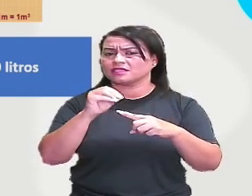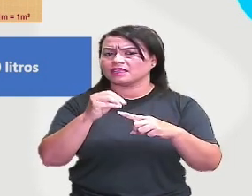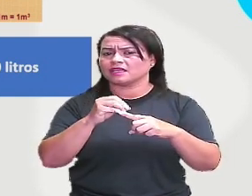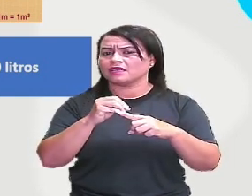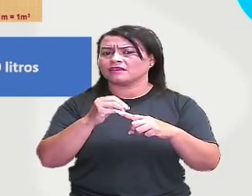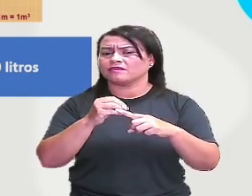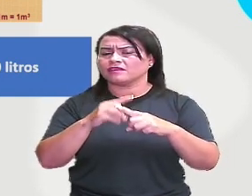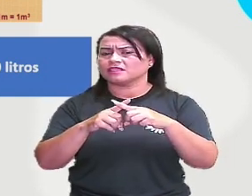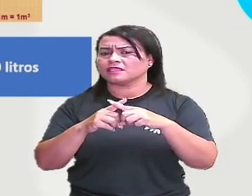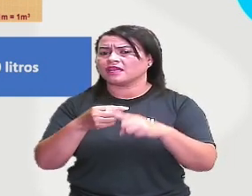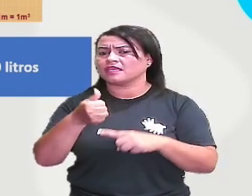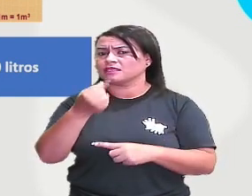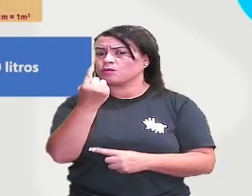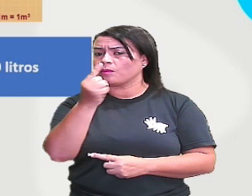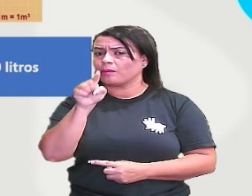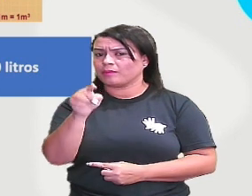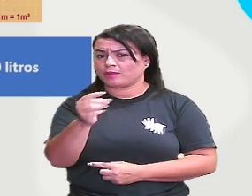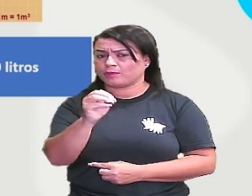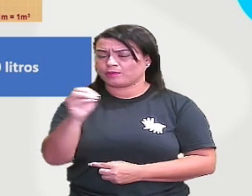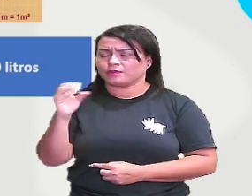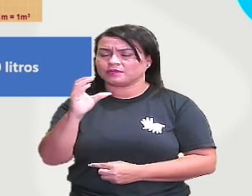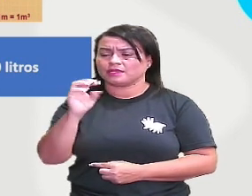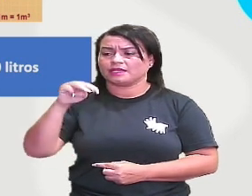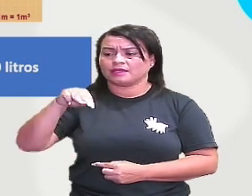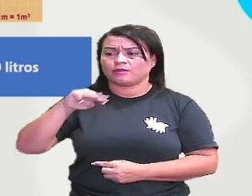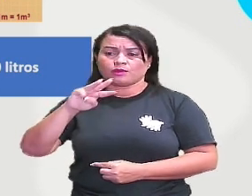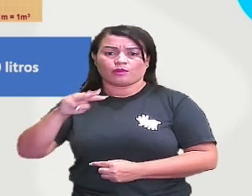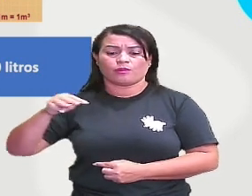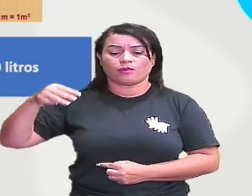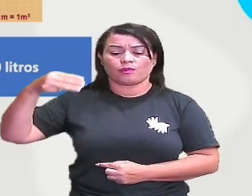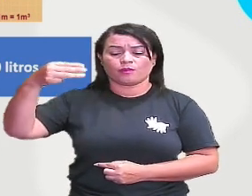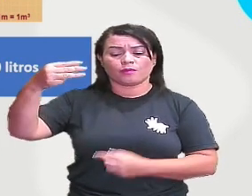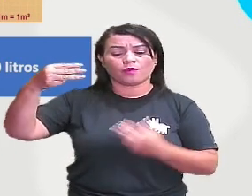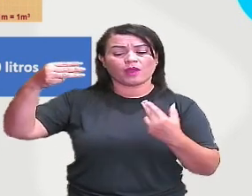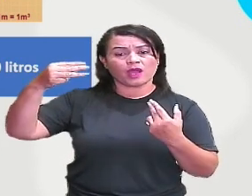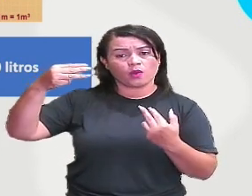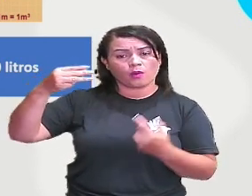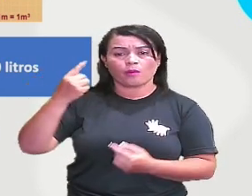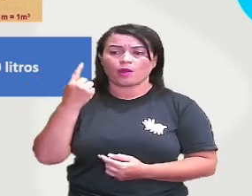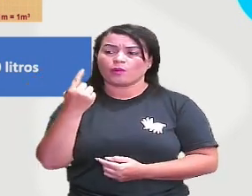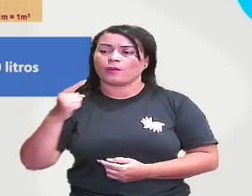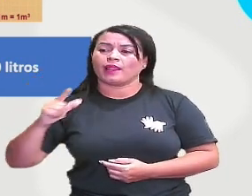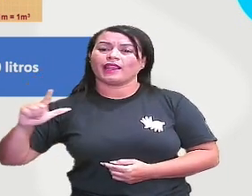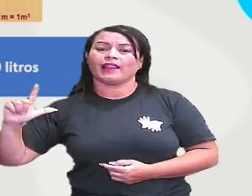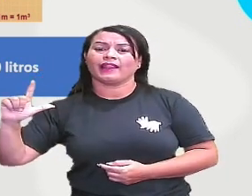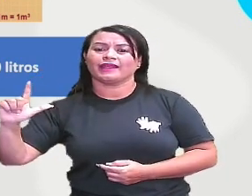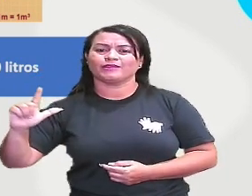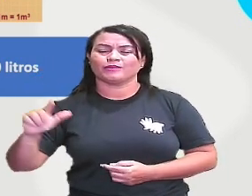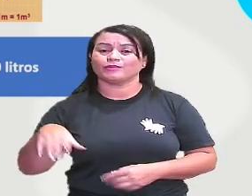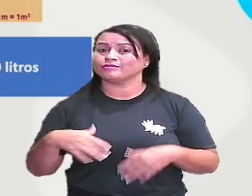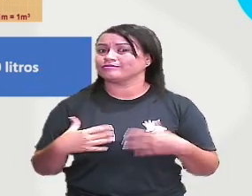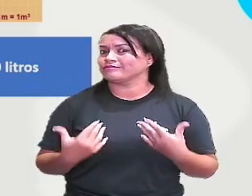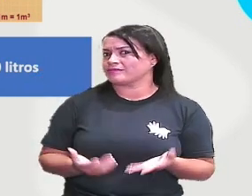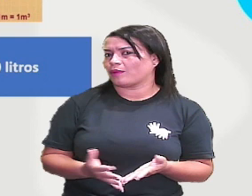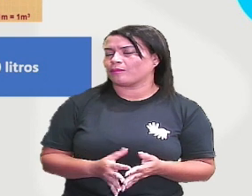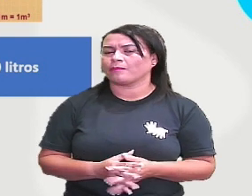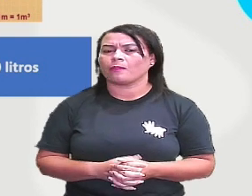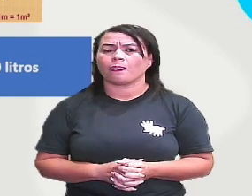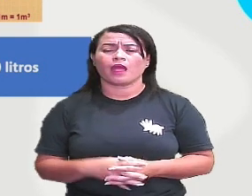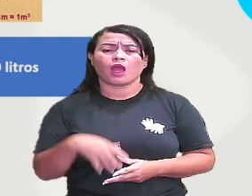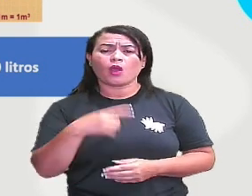1000. 1000 centímetros ao cubo, tá? É igual a 1 litro. Ou seja,